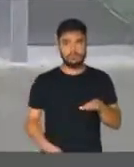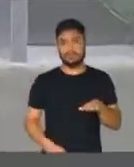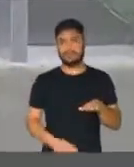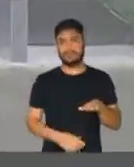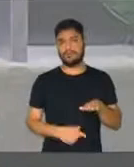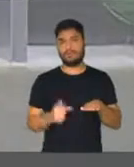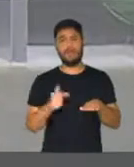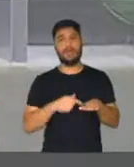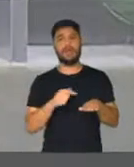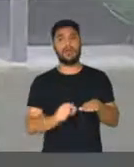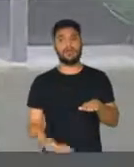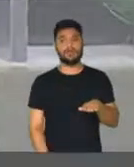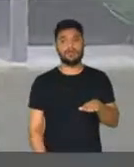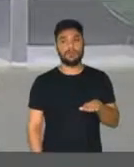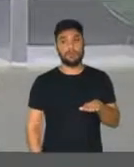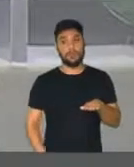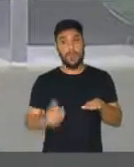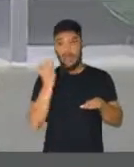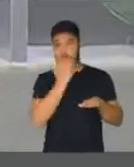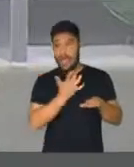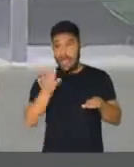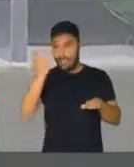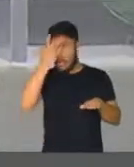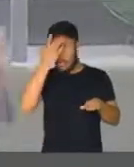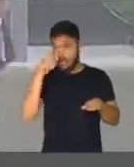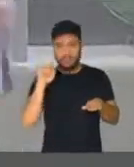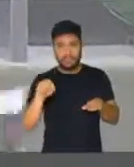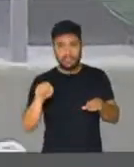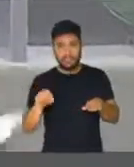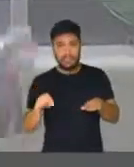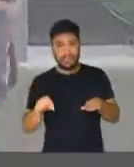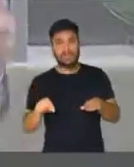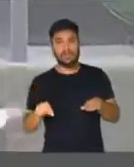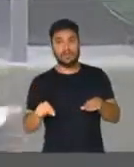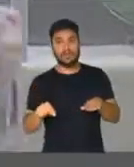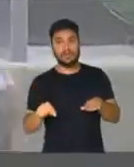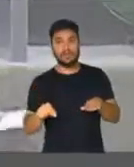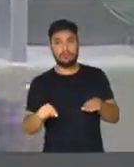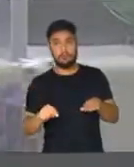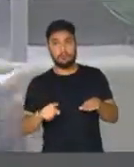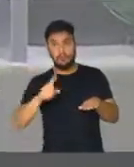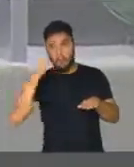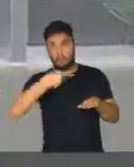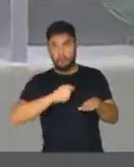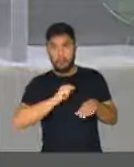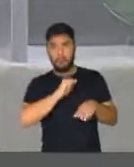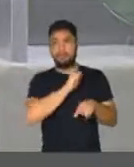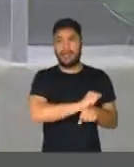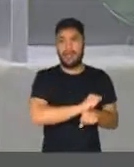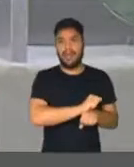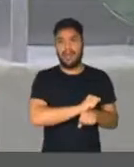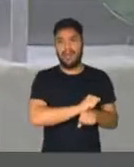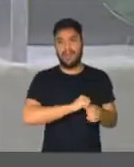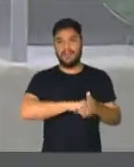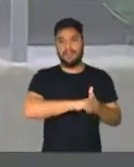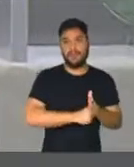senhores, Fernando Haddad interrompeu a obra dessa empreiteira.